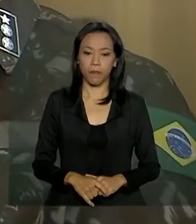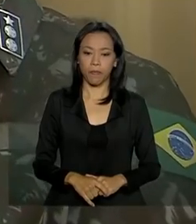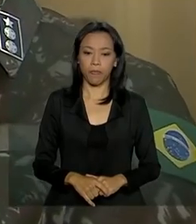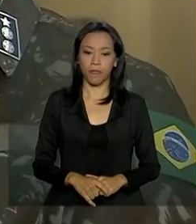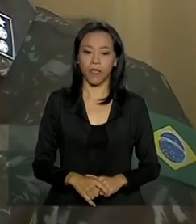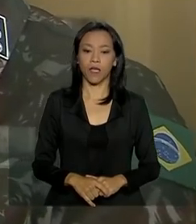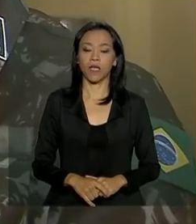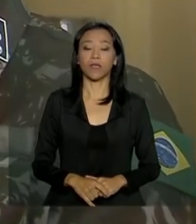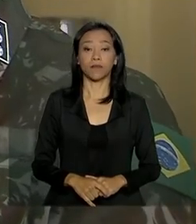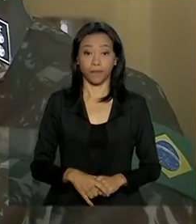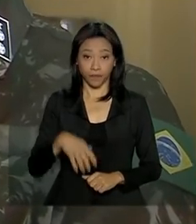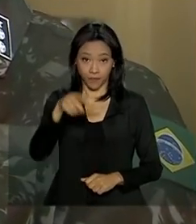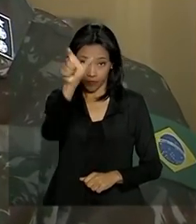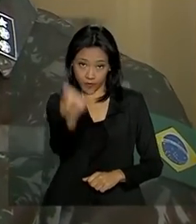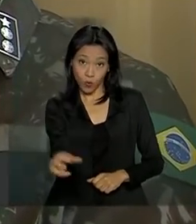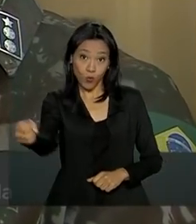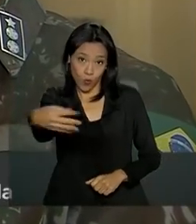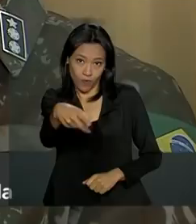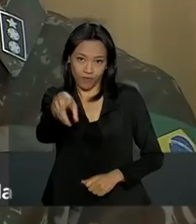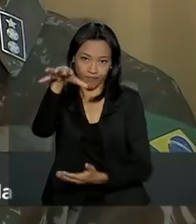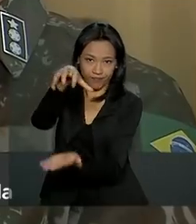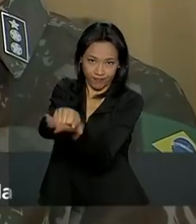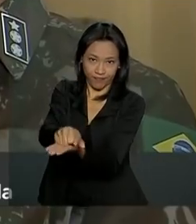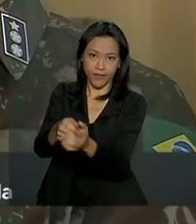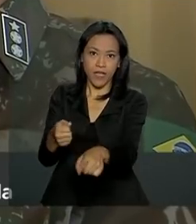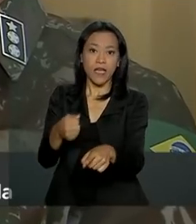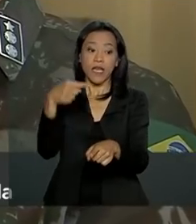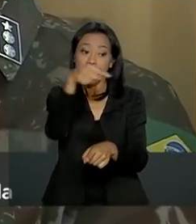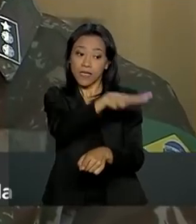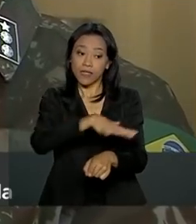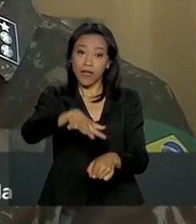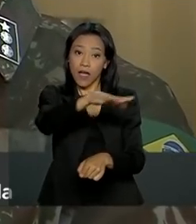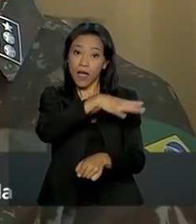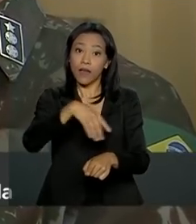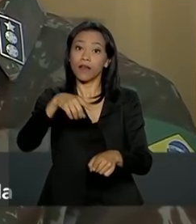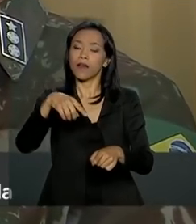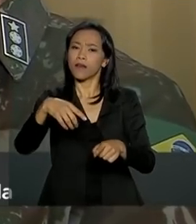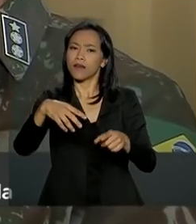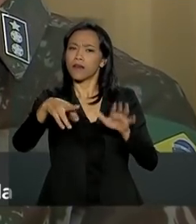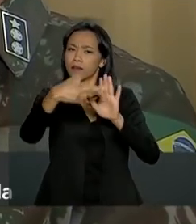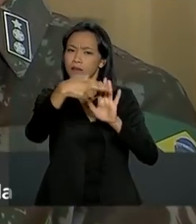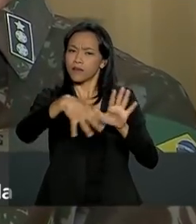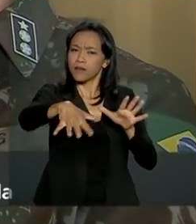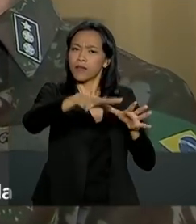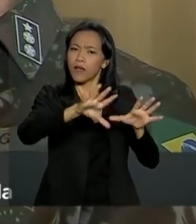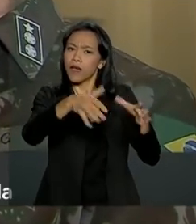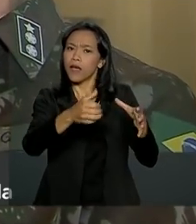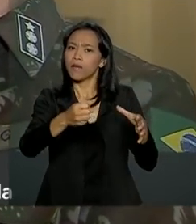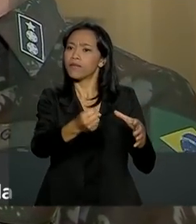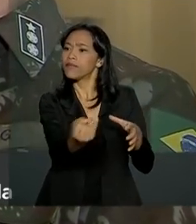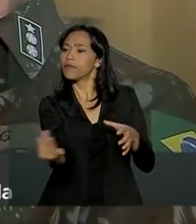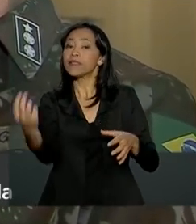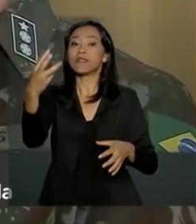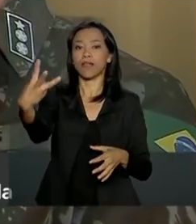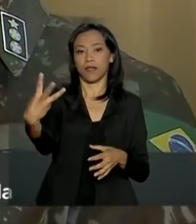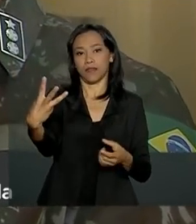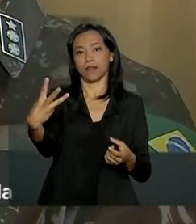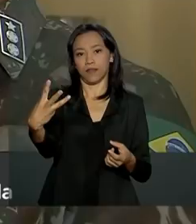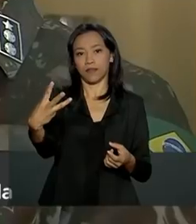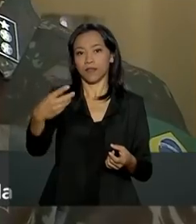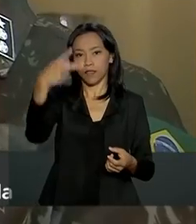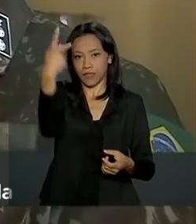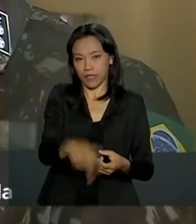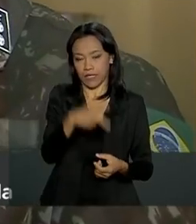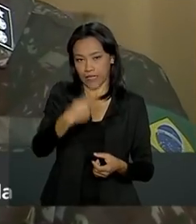O Regimento Andrade Neves é uma das 3 únicas unidades hipomóveis sobreviventes do nosso